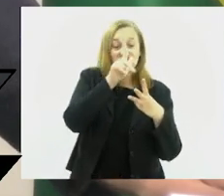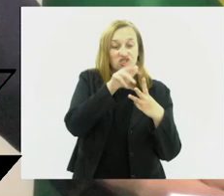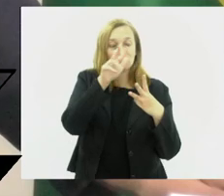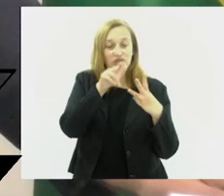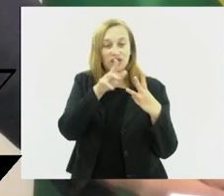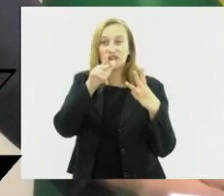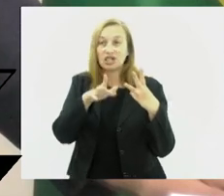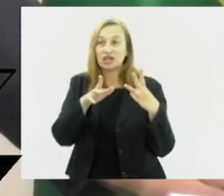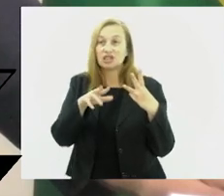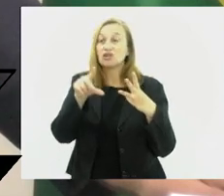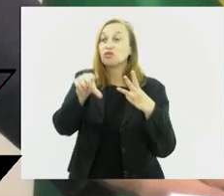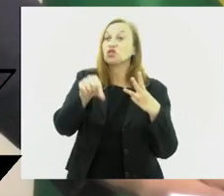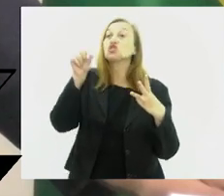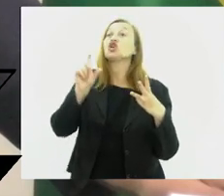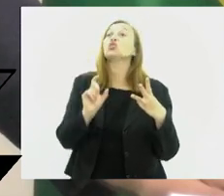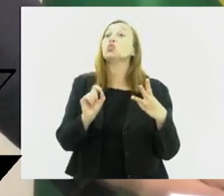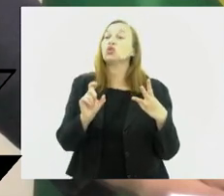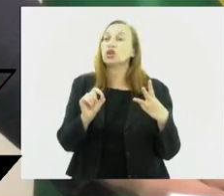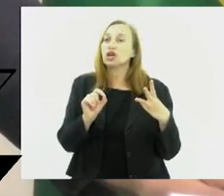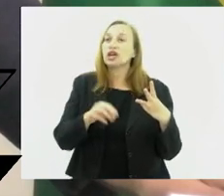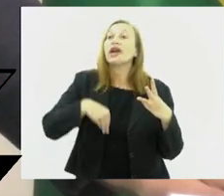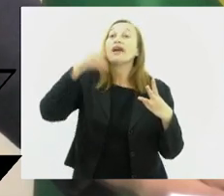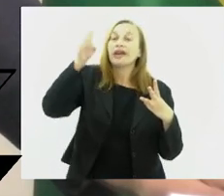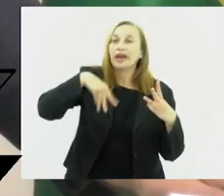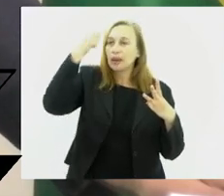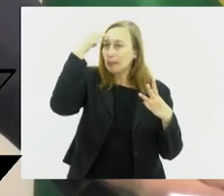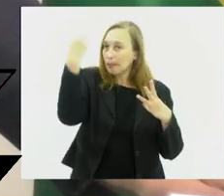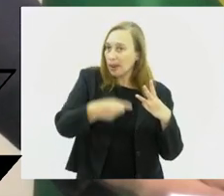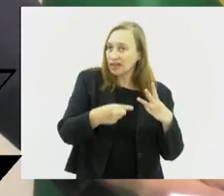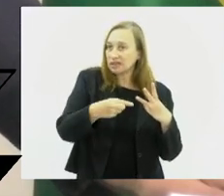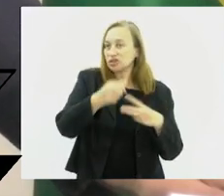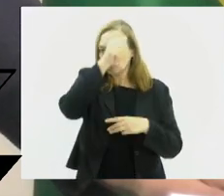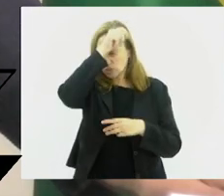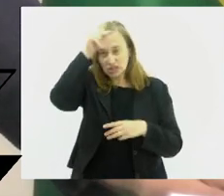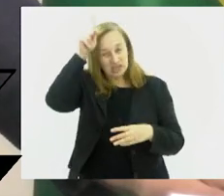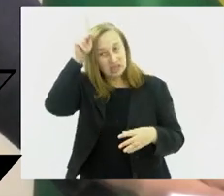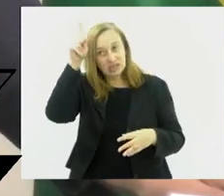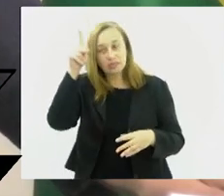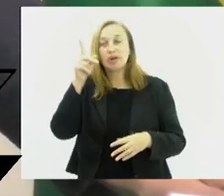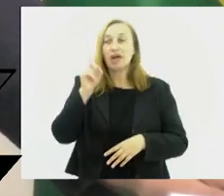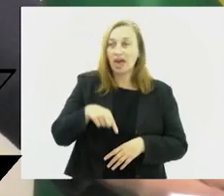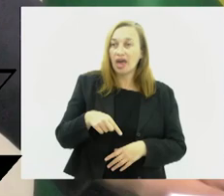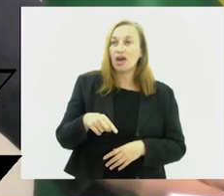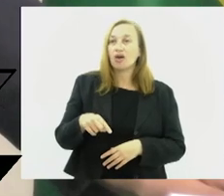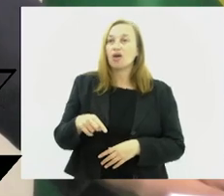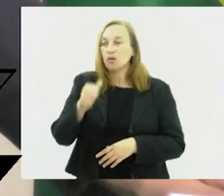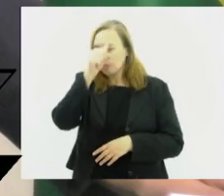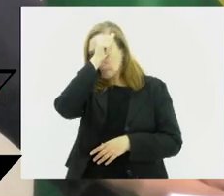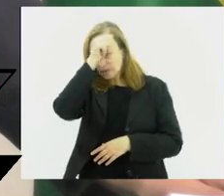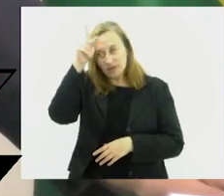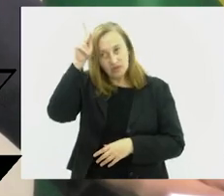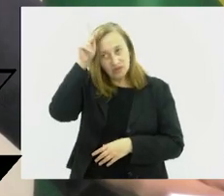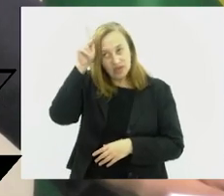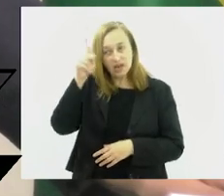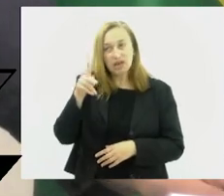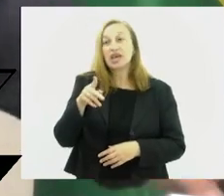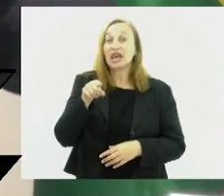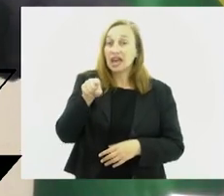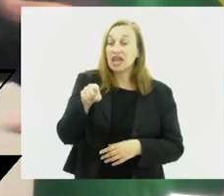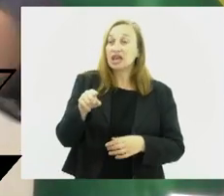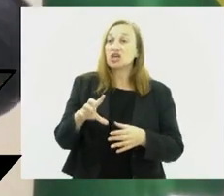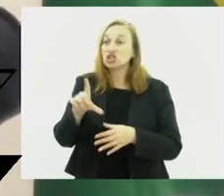Covid-19? Quem manda no município é o prefeito e ali ele sabe. E ele ali determina se abre ou fecha comércio, se